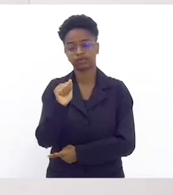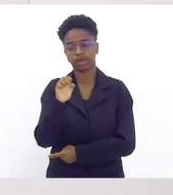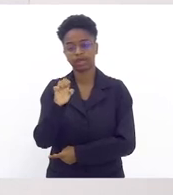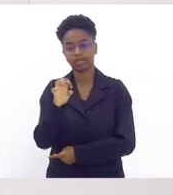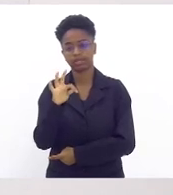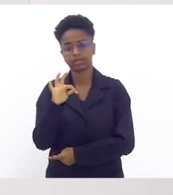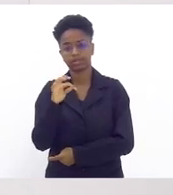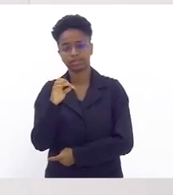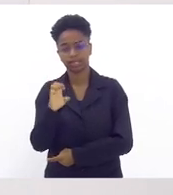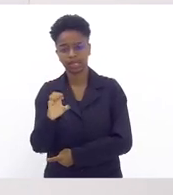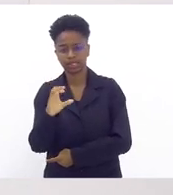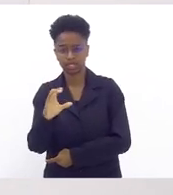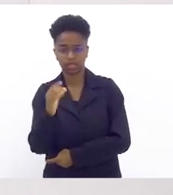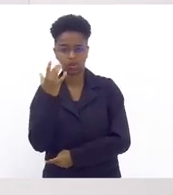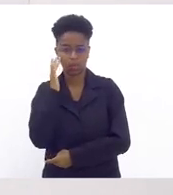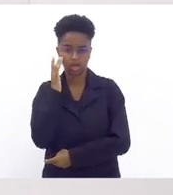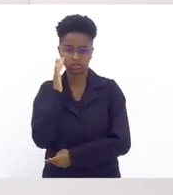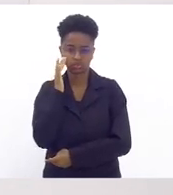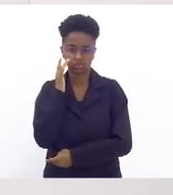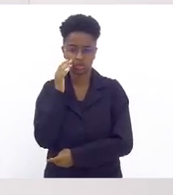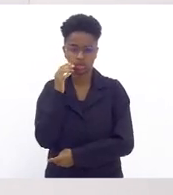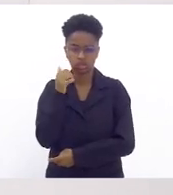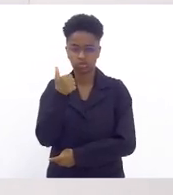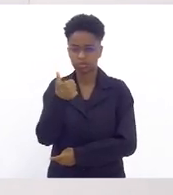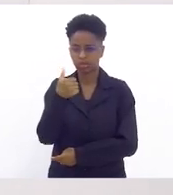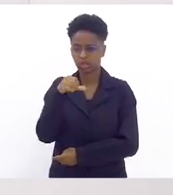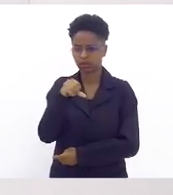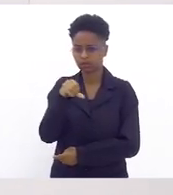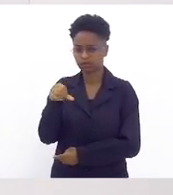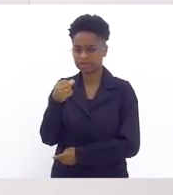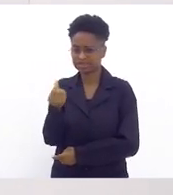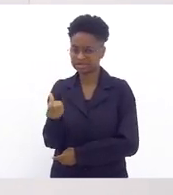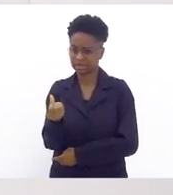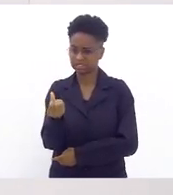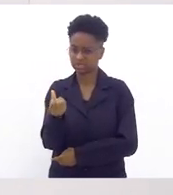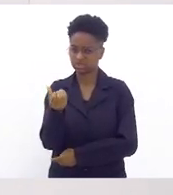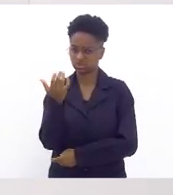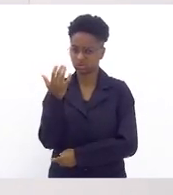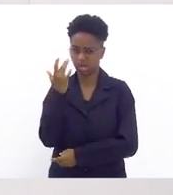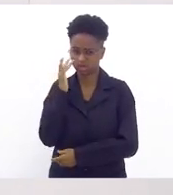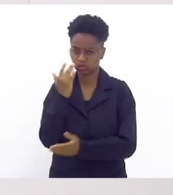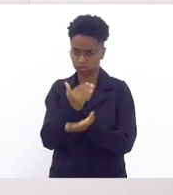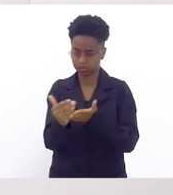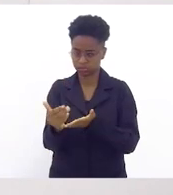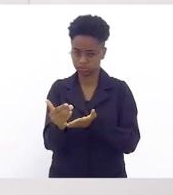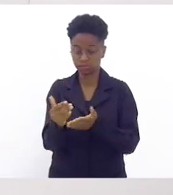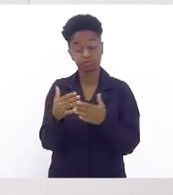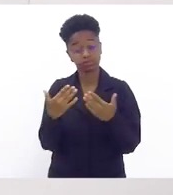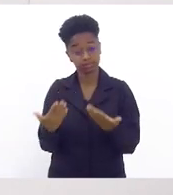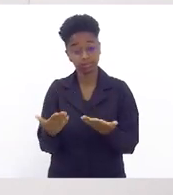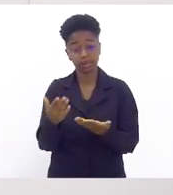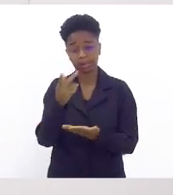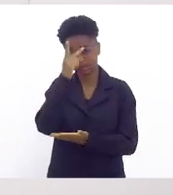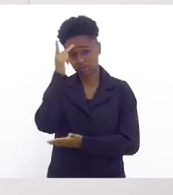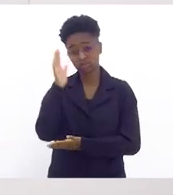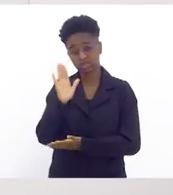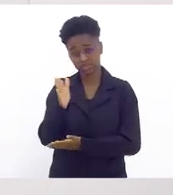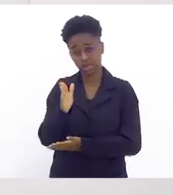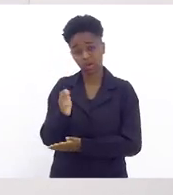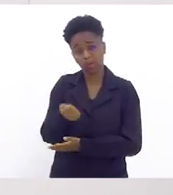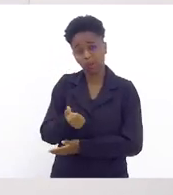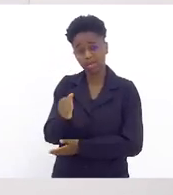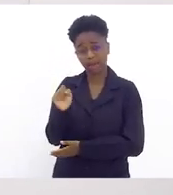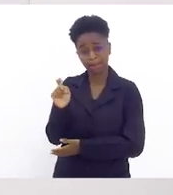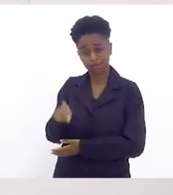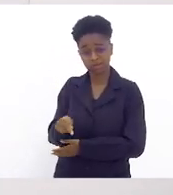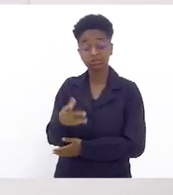se eu não me engano foi em 96 que começou muita gente Está se aposentando como eu por